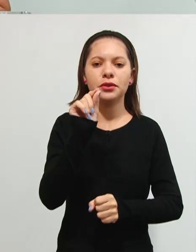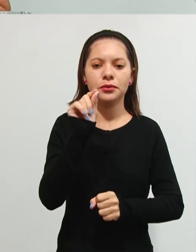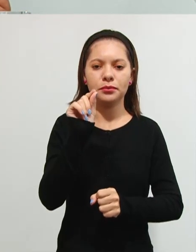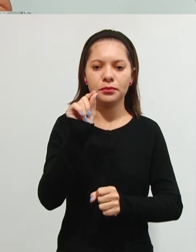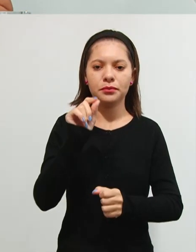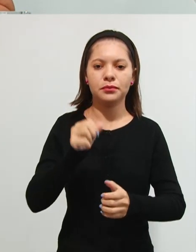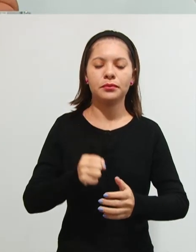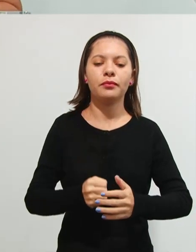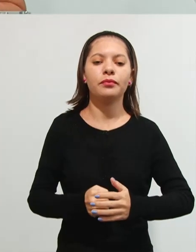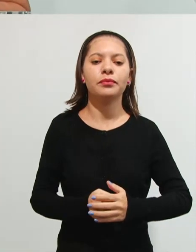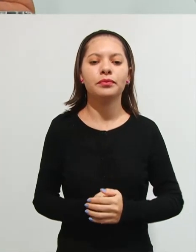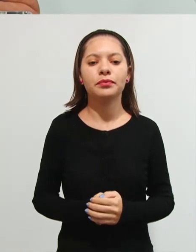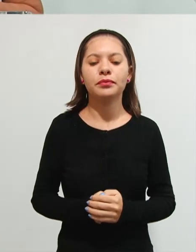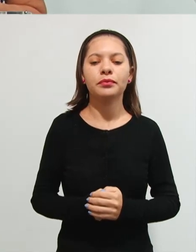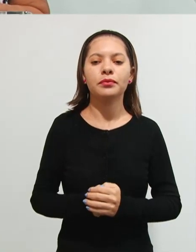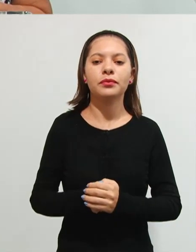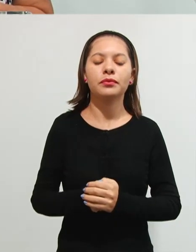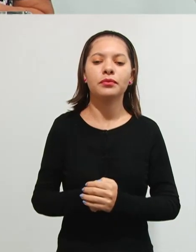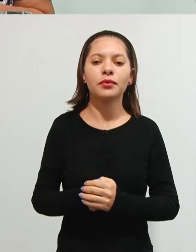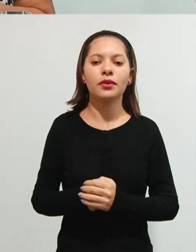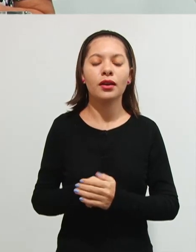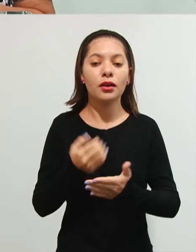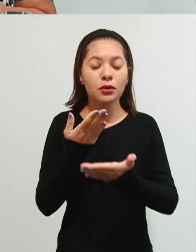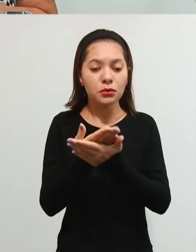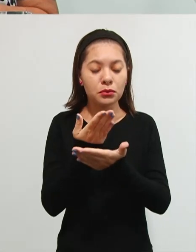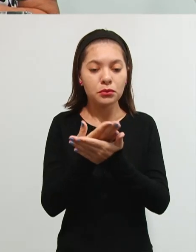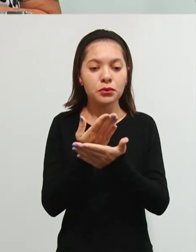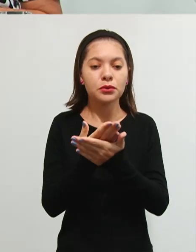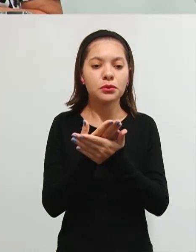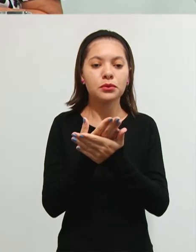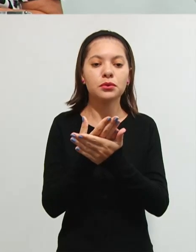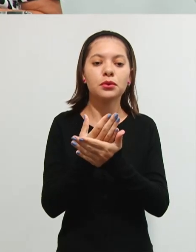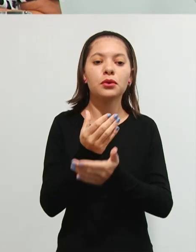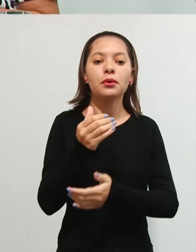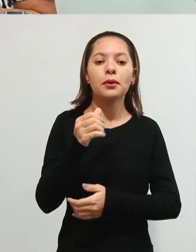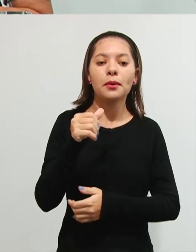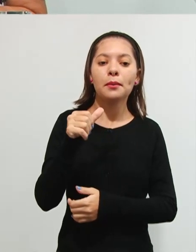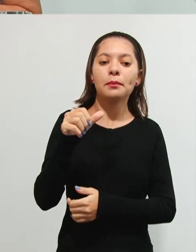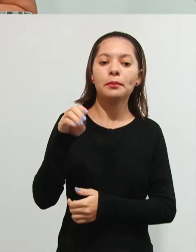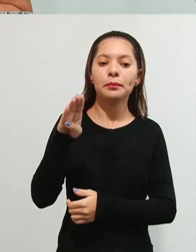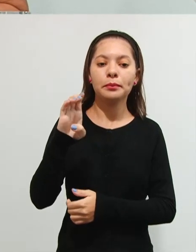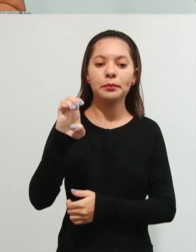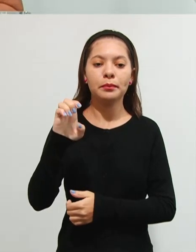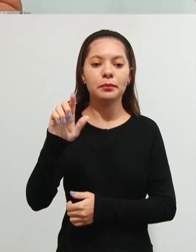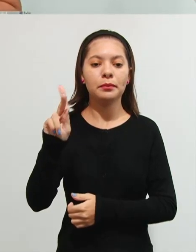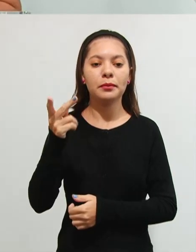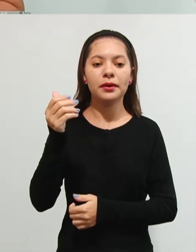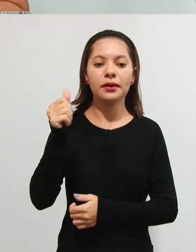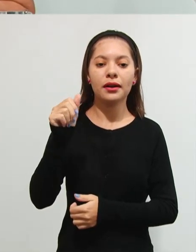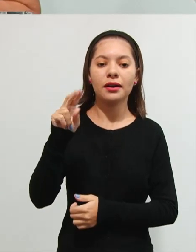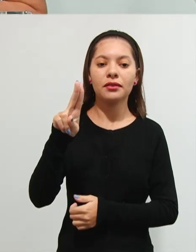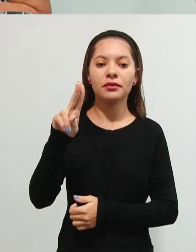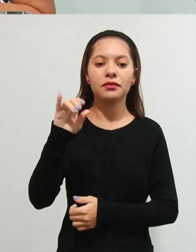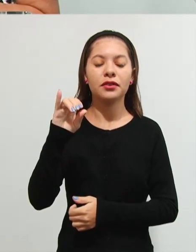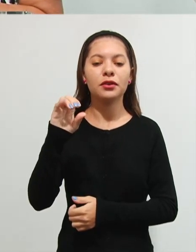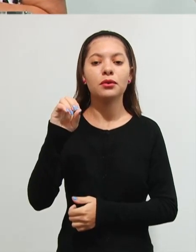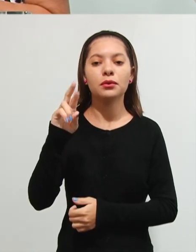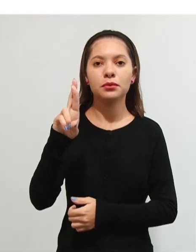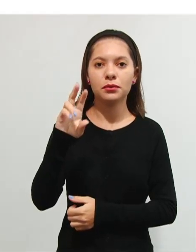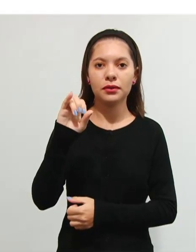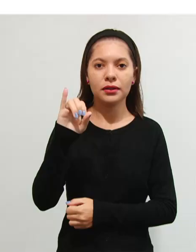dentro do behaviorismo, mas agora um behaviorismo radical. É o que nós vamos observar logo a seguir nos próximos